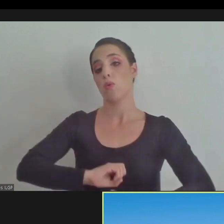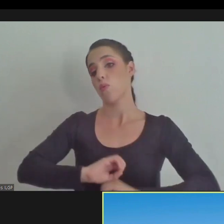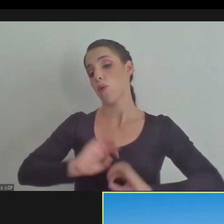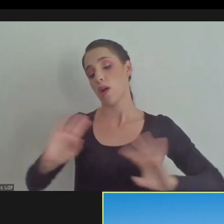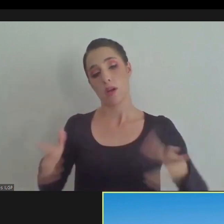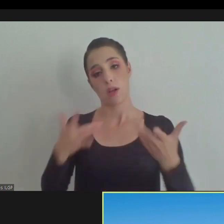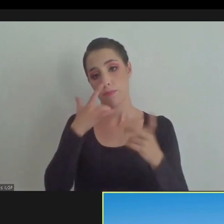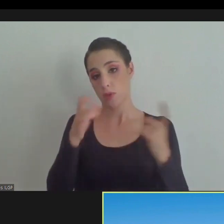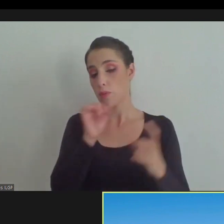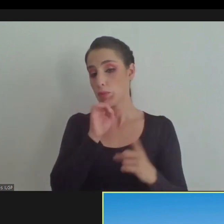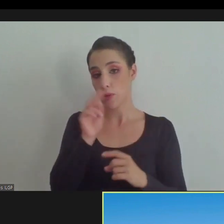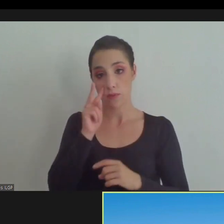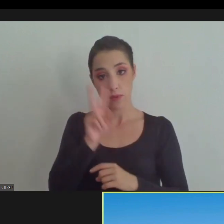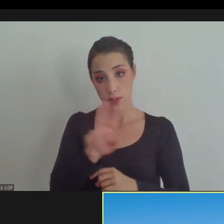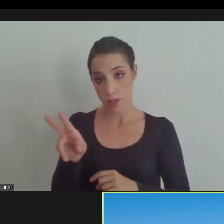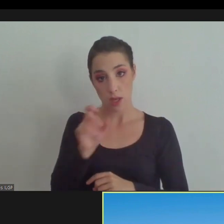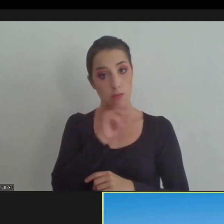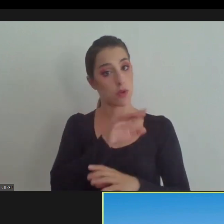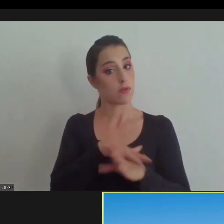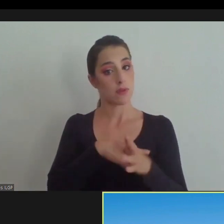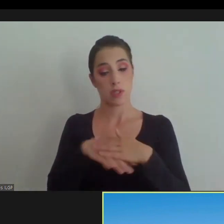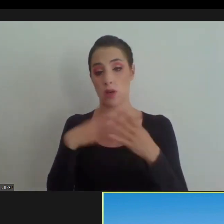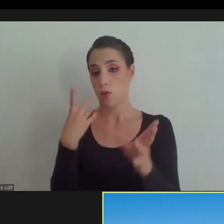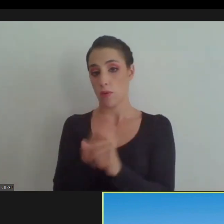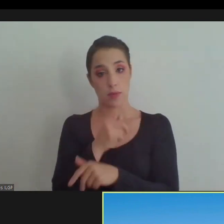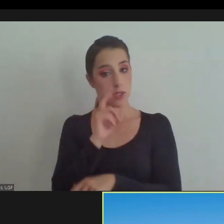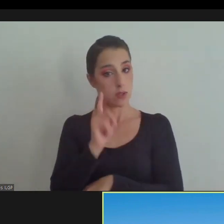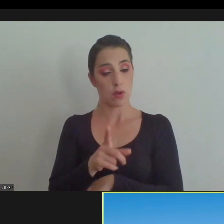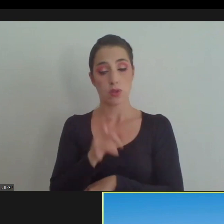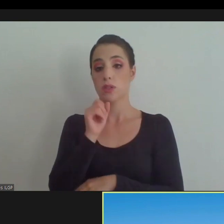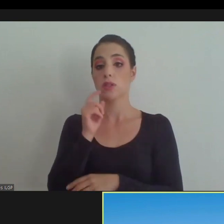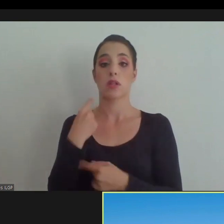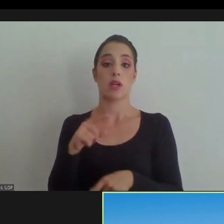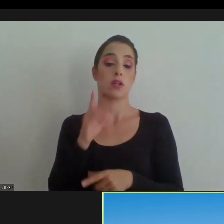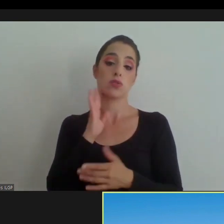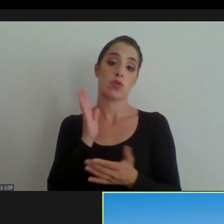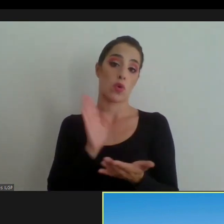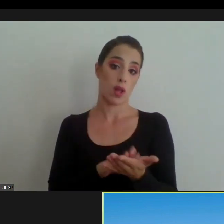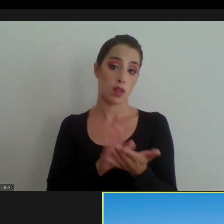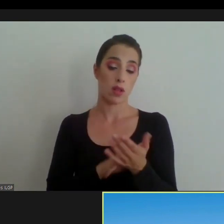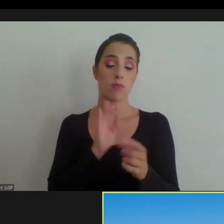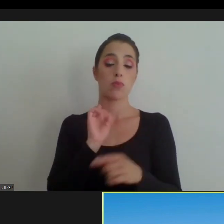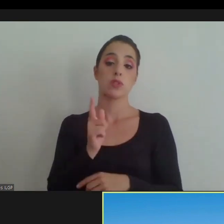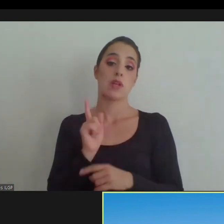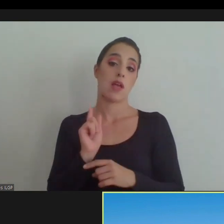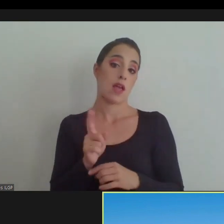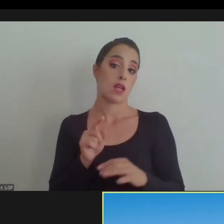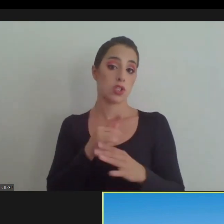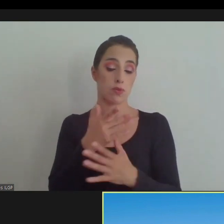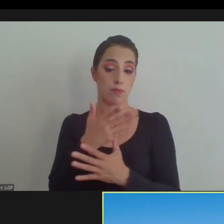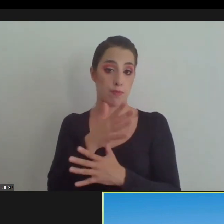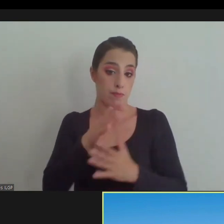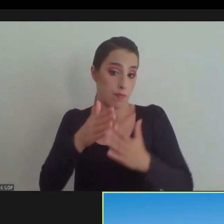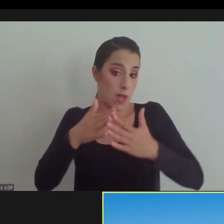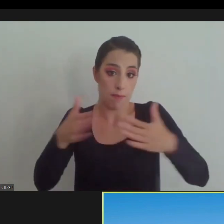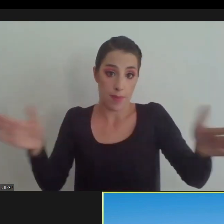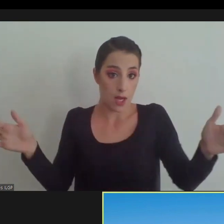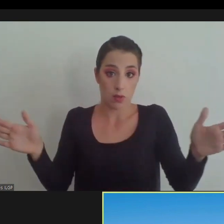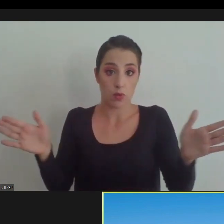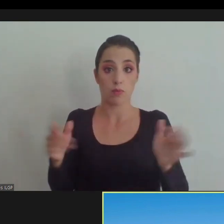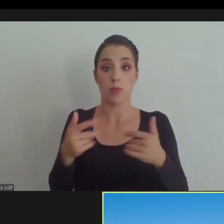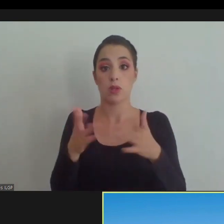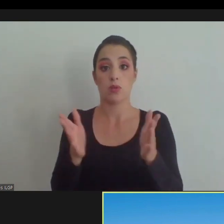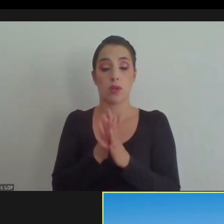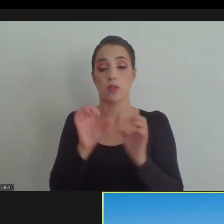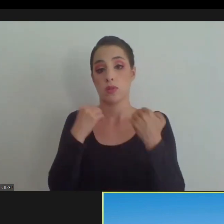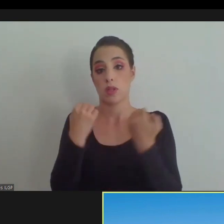pode visitar, pode fazer as suas compras, tem um restaurante. Por isso é um espaço aberto para a sociedade, um espaço aberto para as empresas,